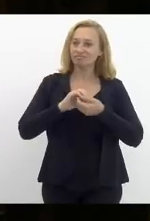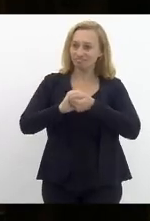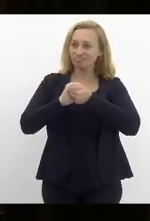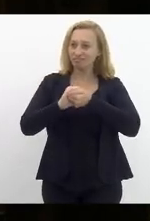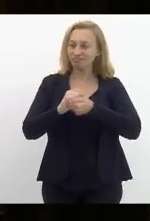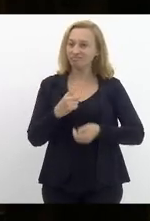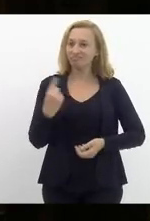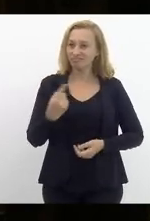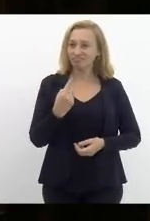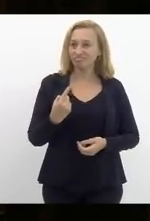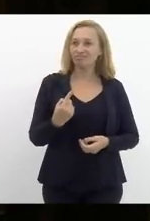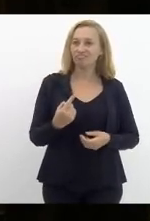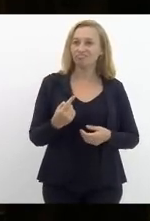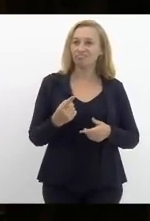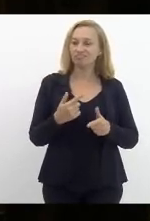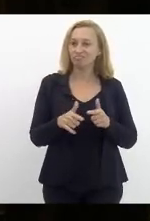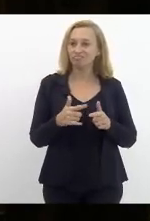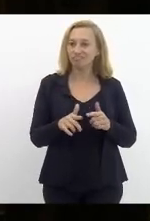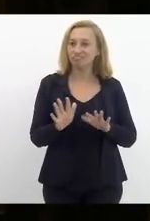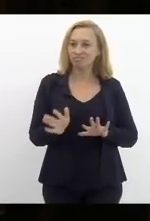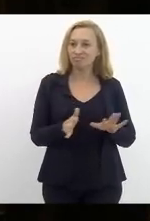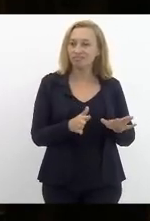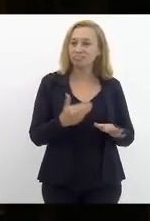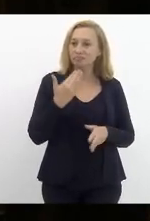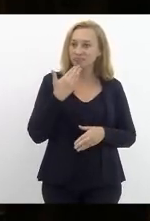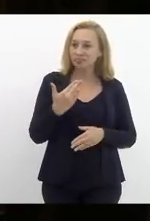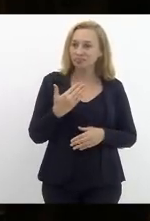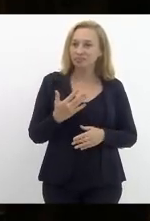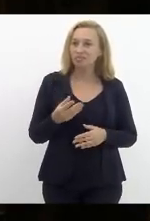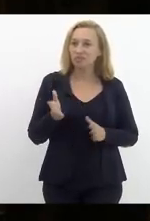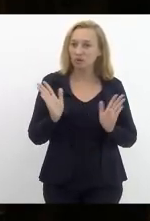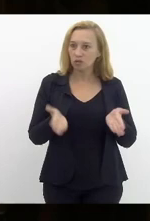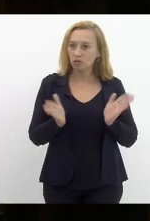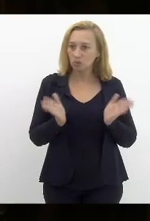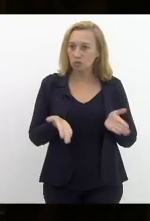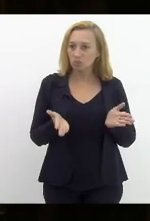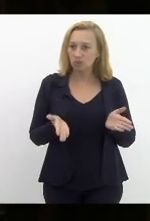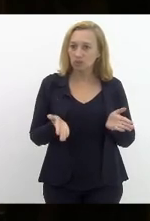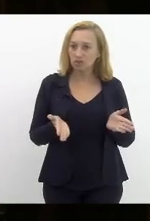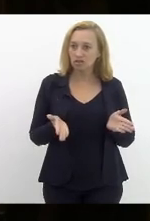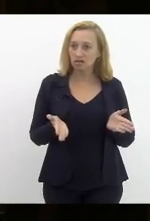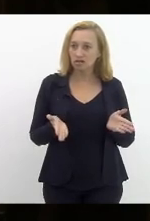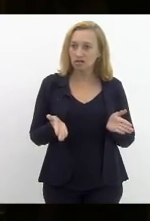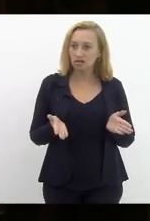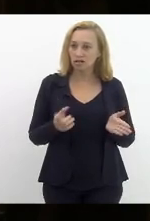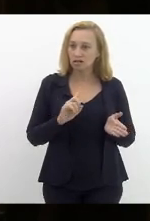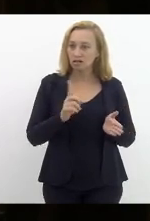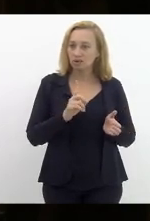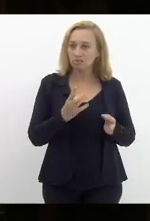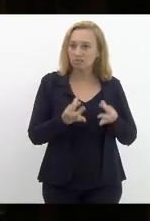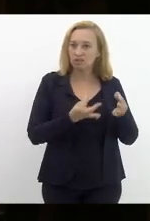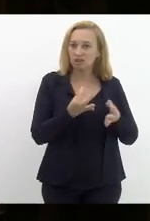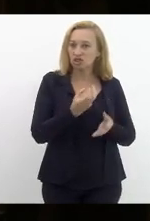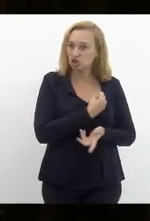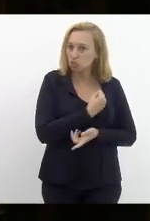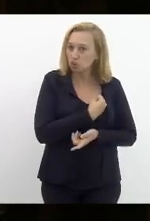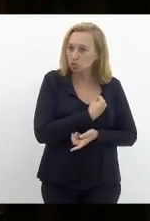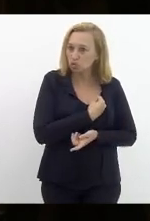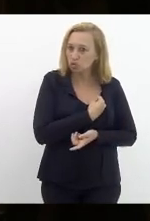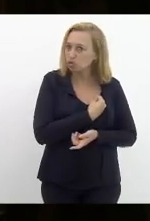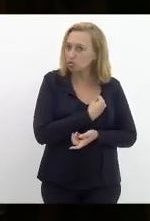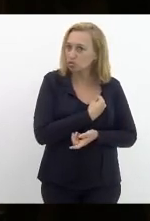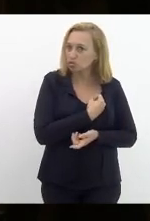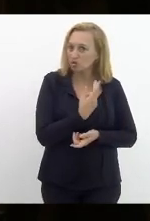a nossa causa. Eu só vou finalizar ressaltando que hoje, aqui, A gente não está tratando só de números, a gente não